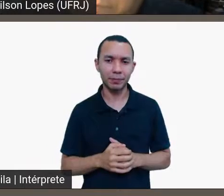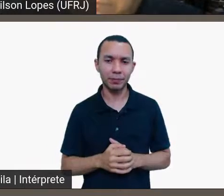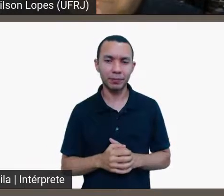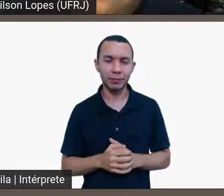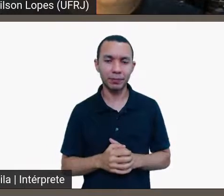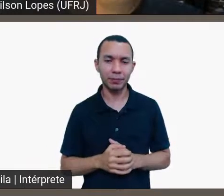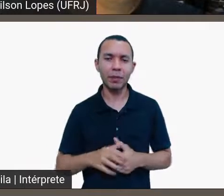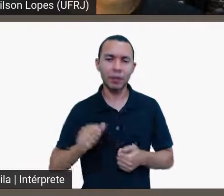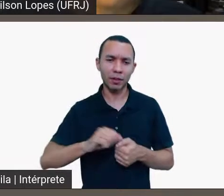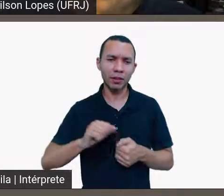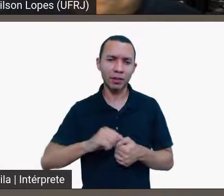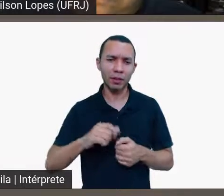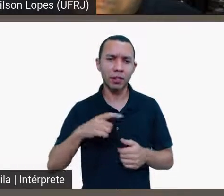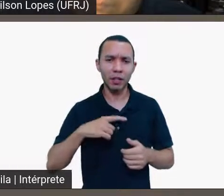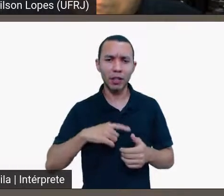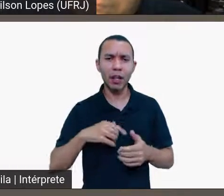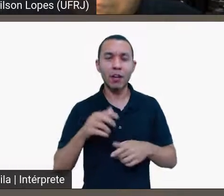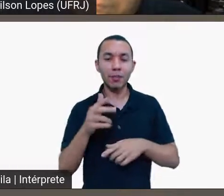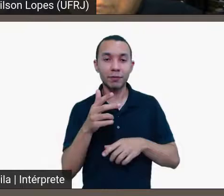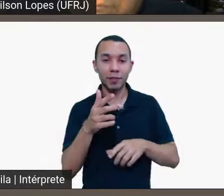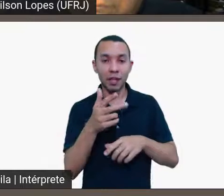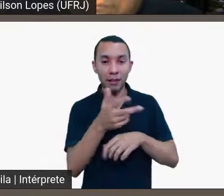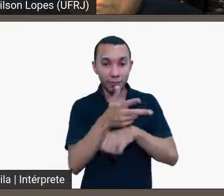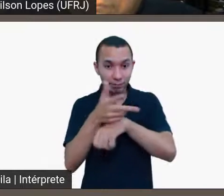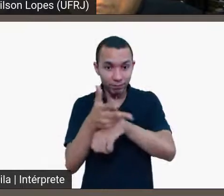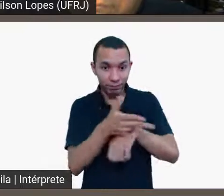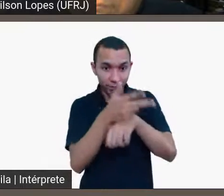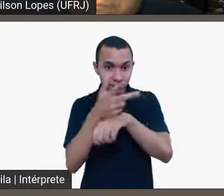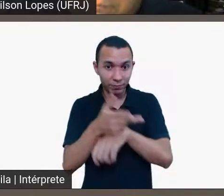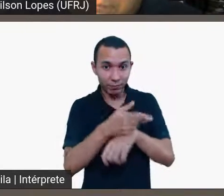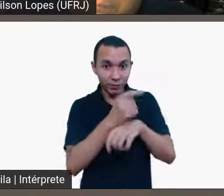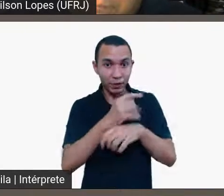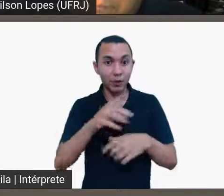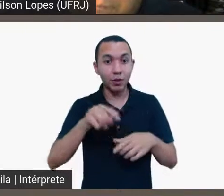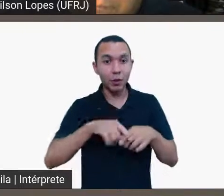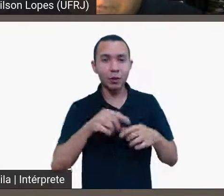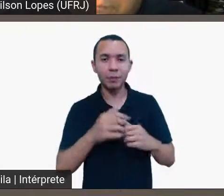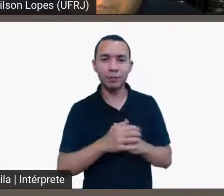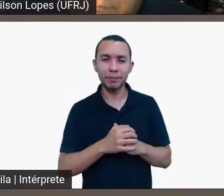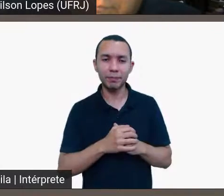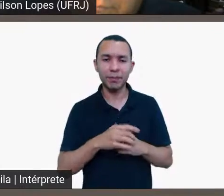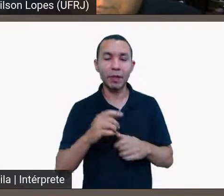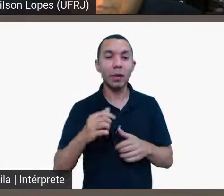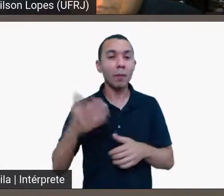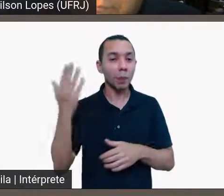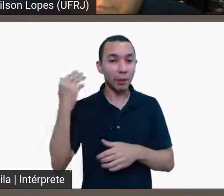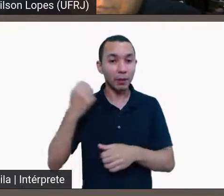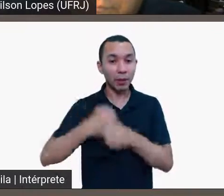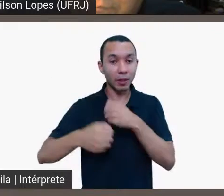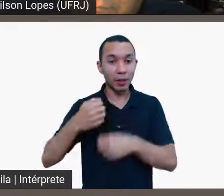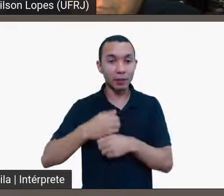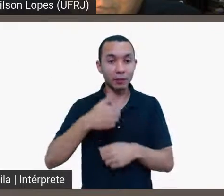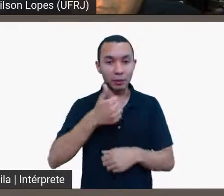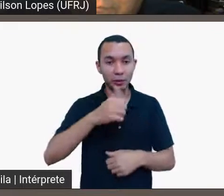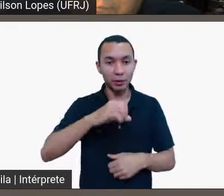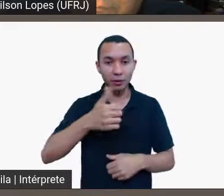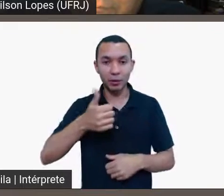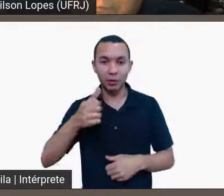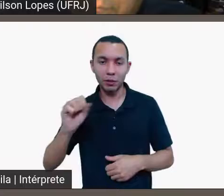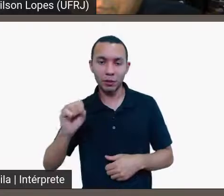comuns. Ele realiza um documentário, Amazonas, o maior rio do mundo, em 1918, ele tinha uma produtora própria